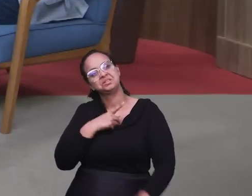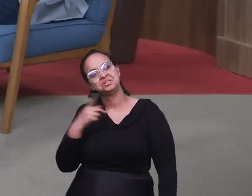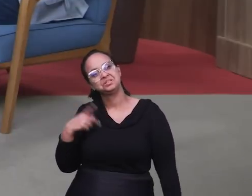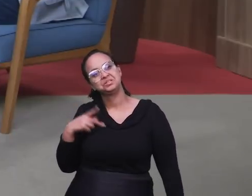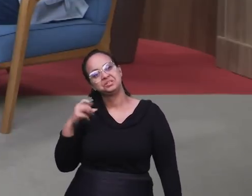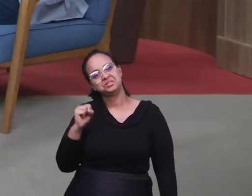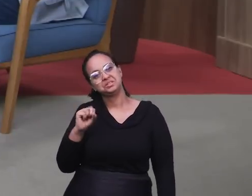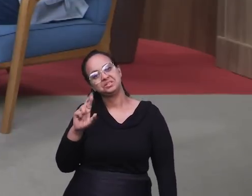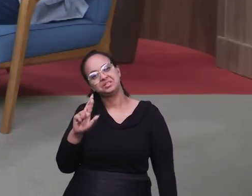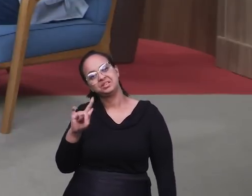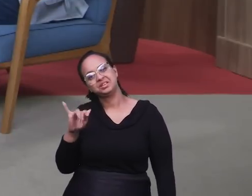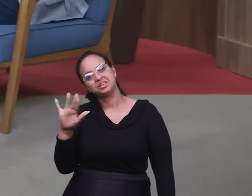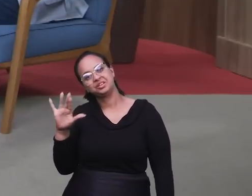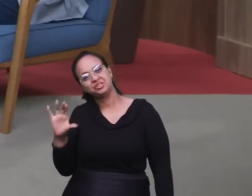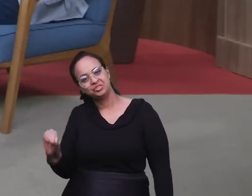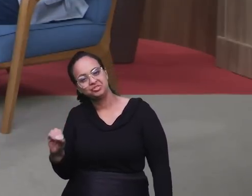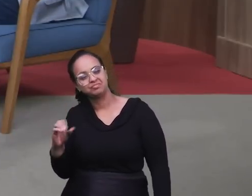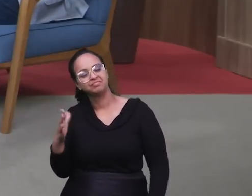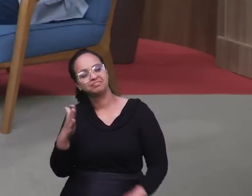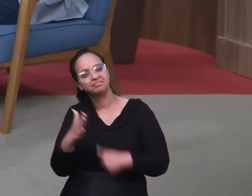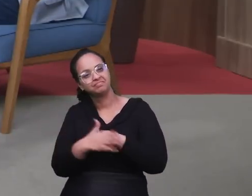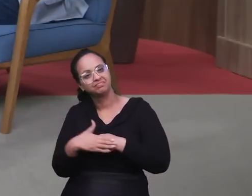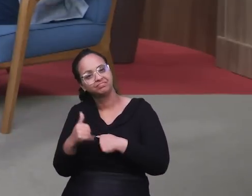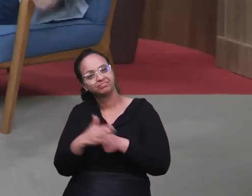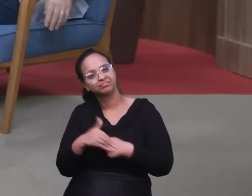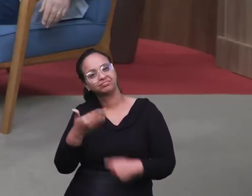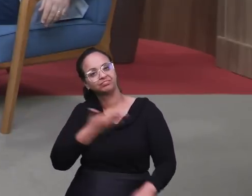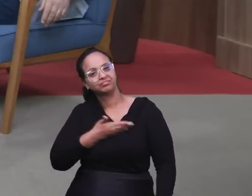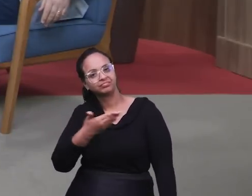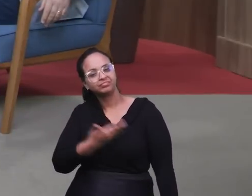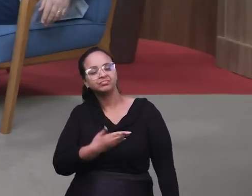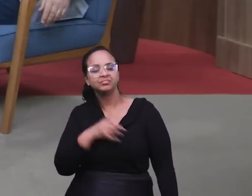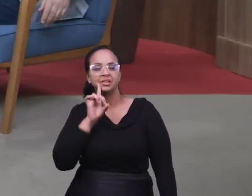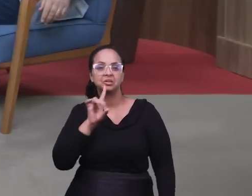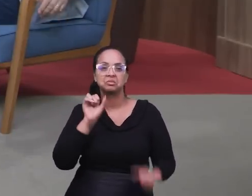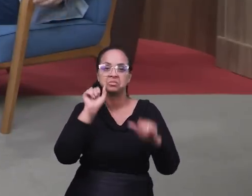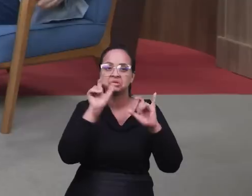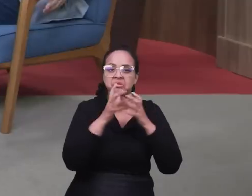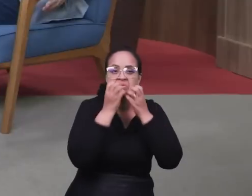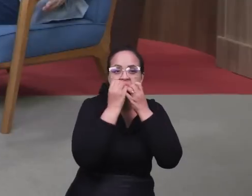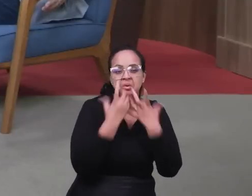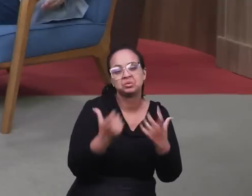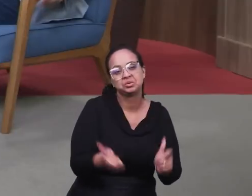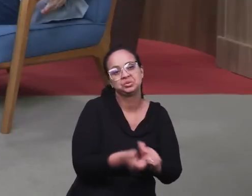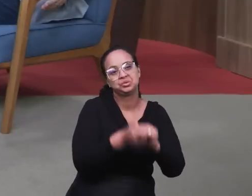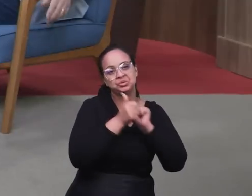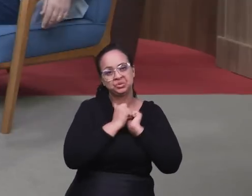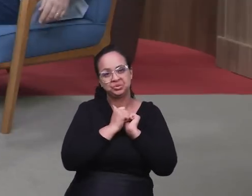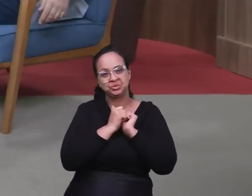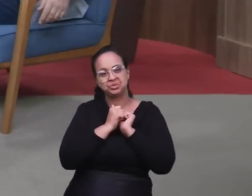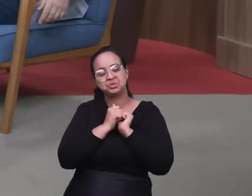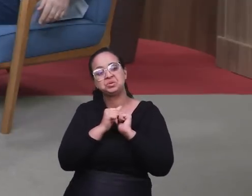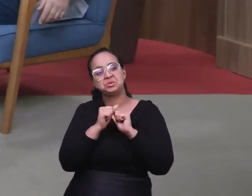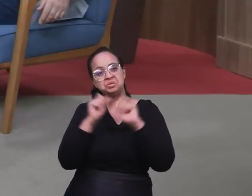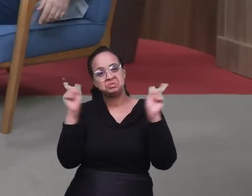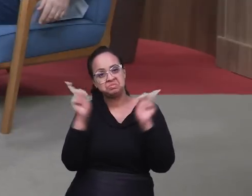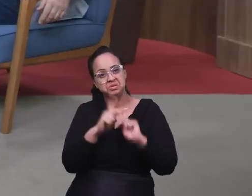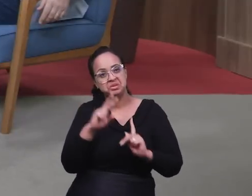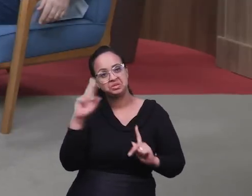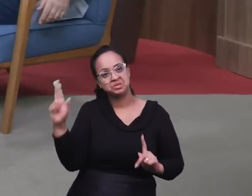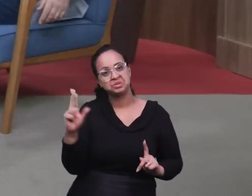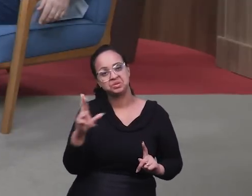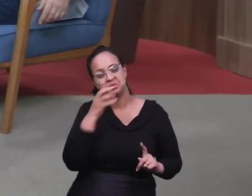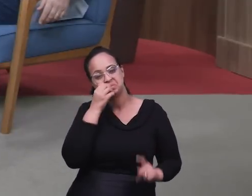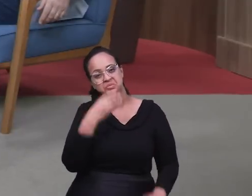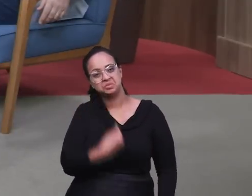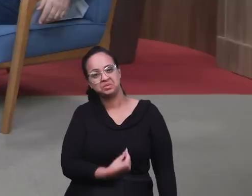um abraço para o pastor Sérgio Souza. Sim, um abração para ele. Que é um querido companheiro. Deus abençoe, foi um prazer estarmos juntos aqui. Josias,